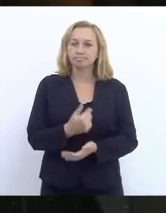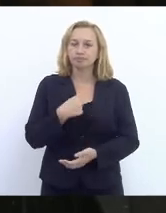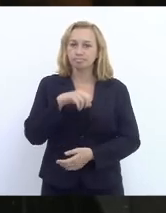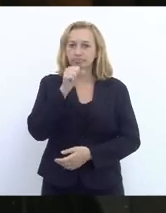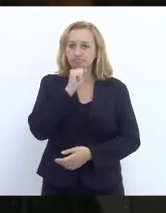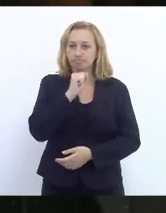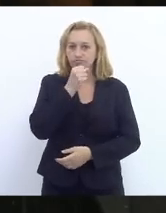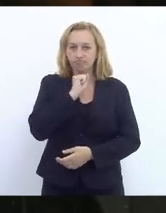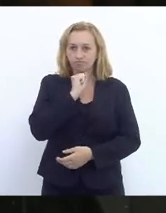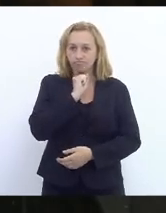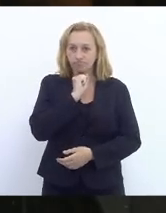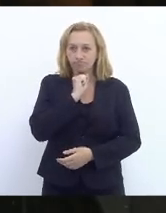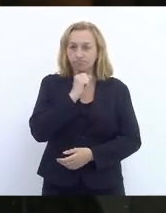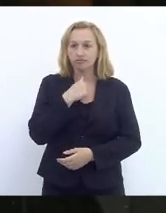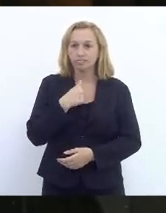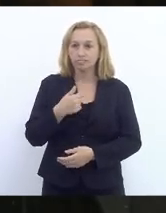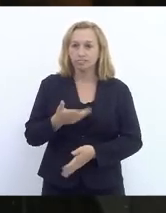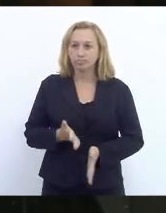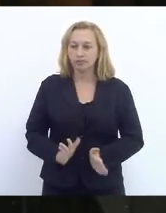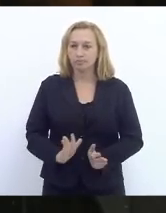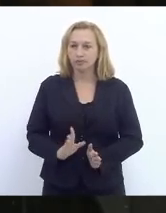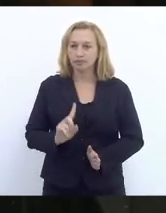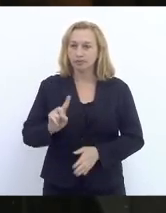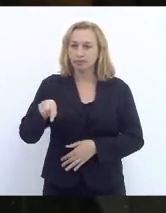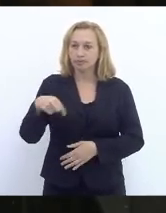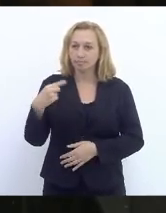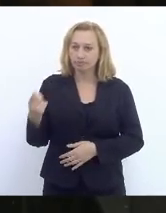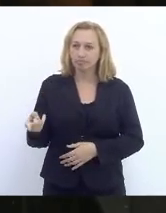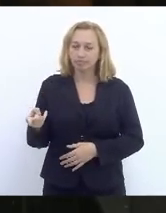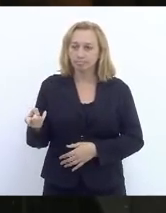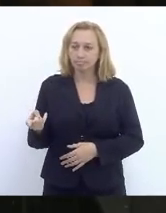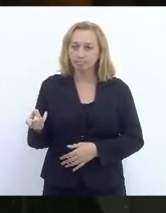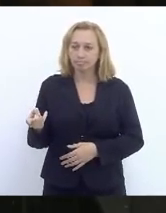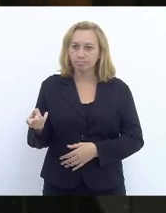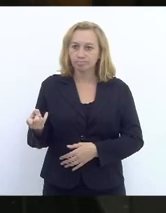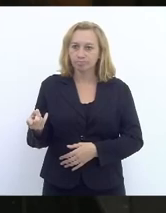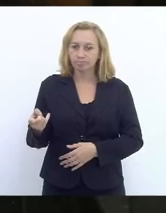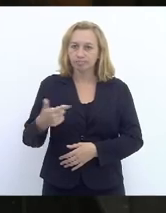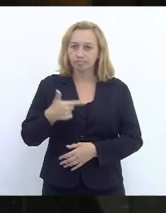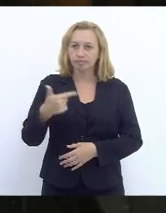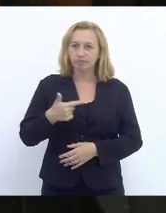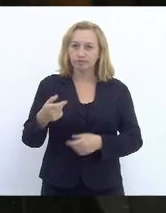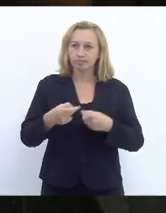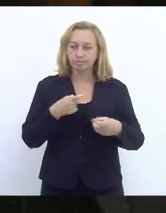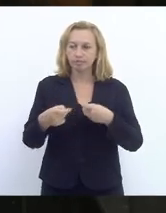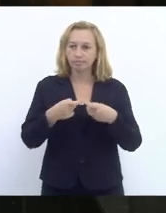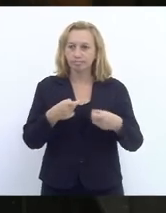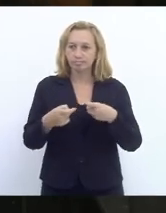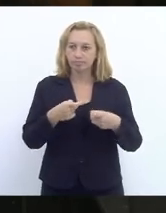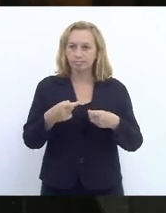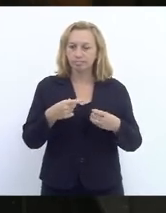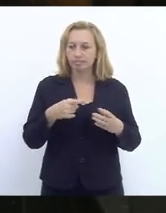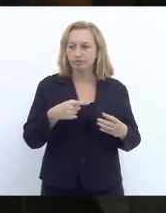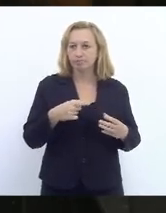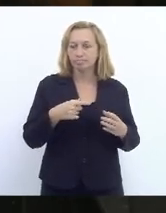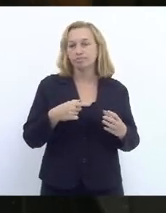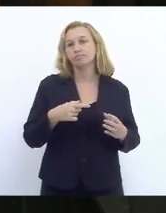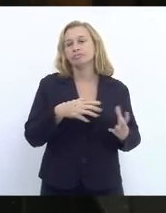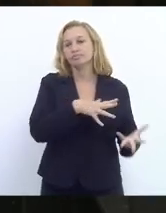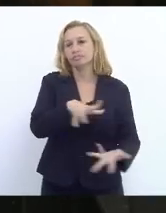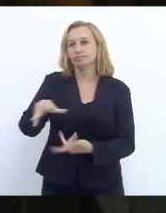antigo eu nasci logo depois que a Segunda Guerra Mundial tinha